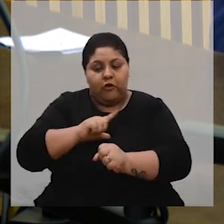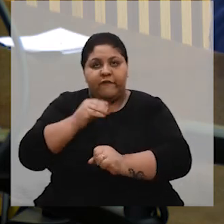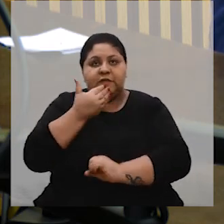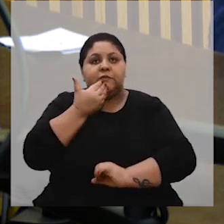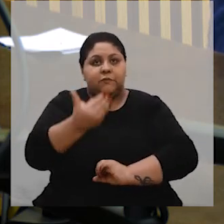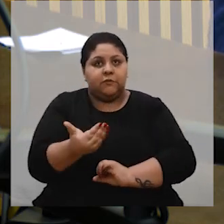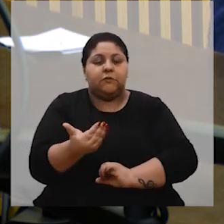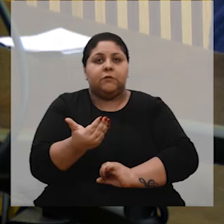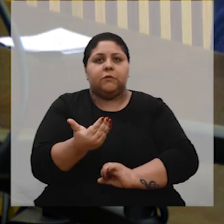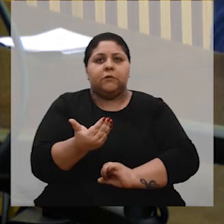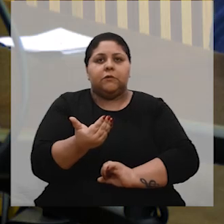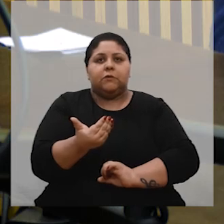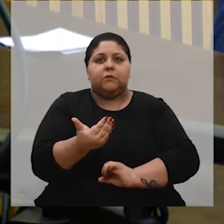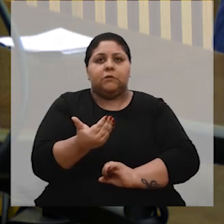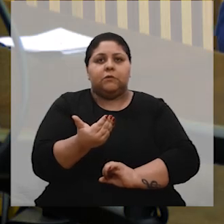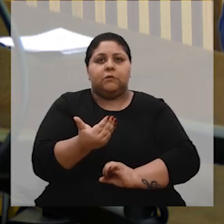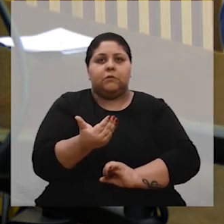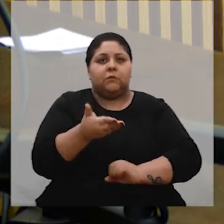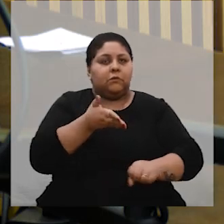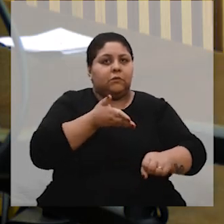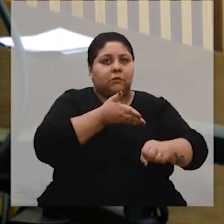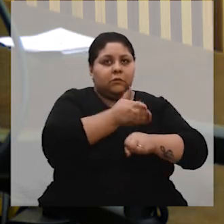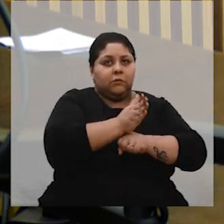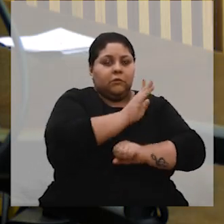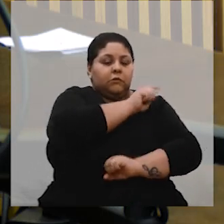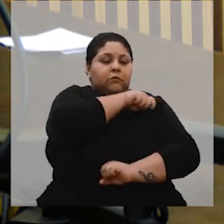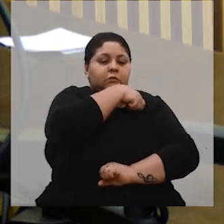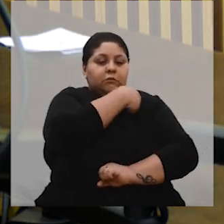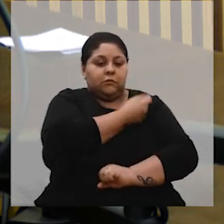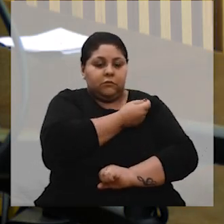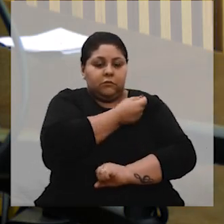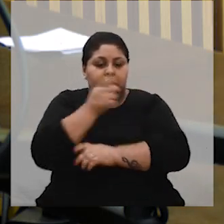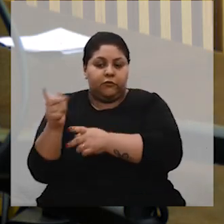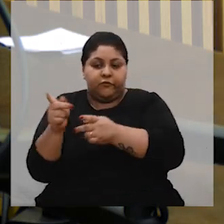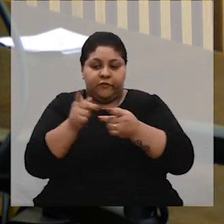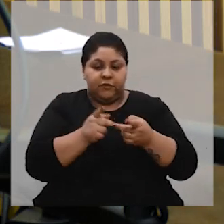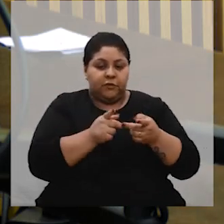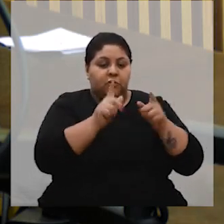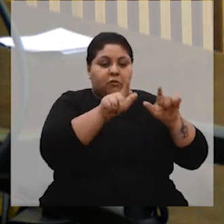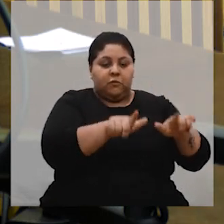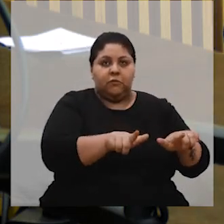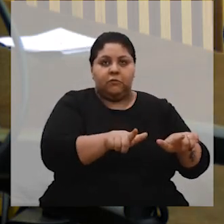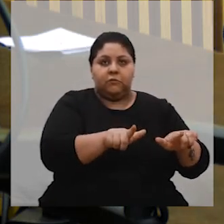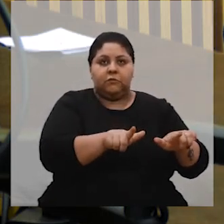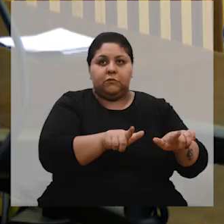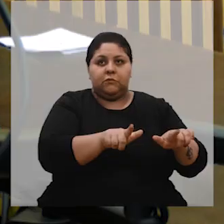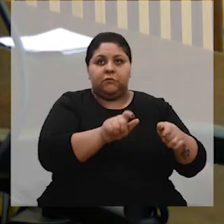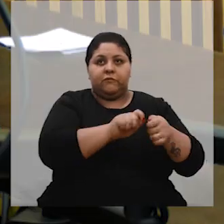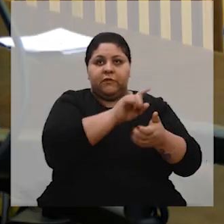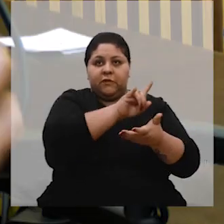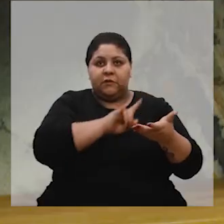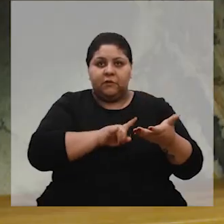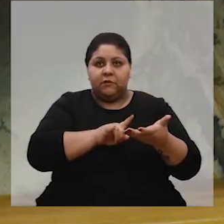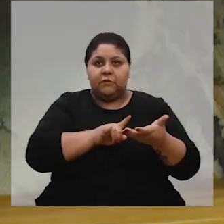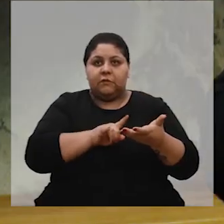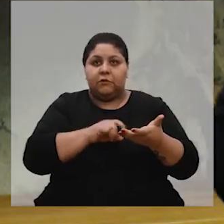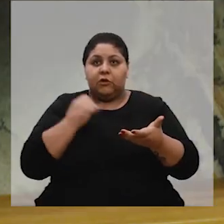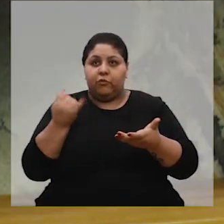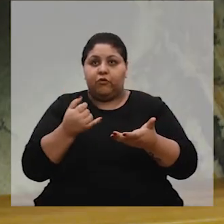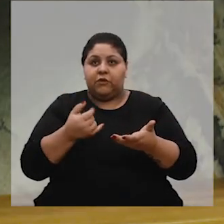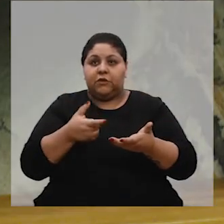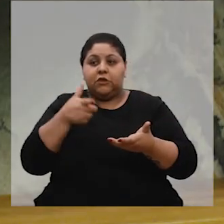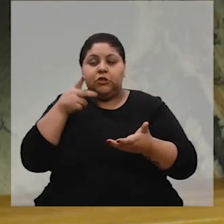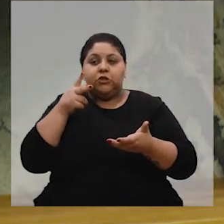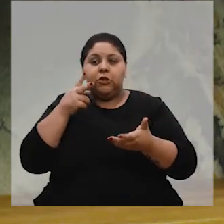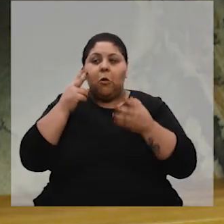fazer essa solicitação e um membro das vigilâncias vai até o local e faz a averiguação. Então, vale também olhar a plaquinha,